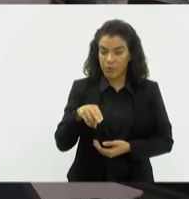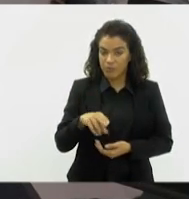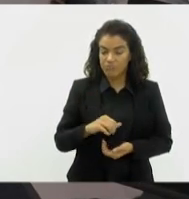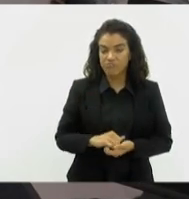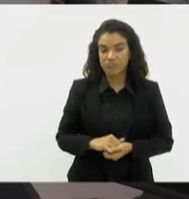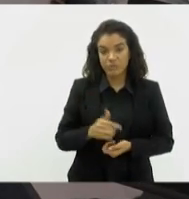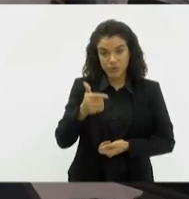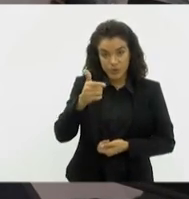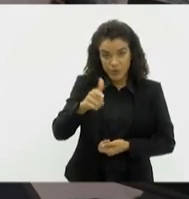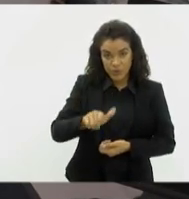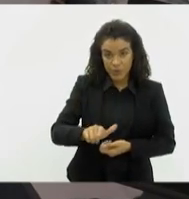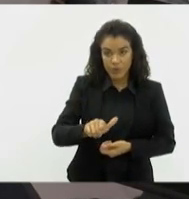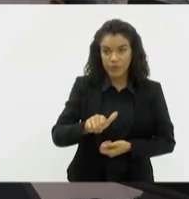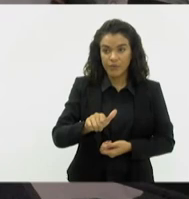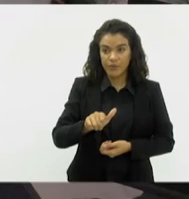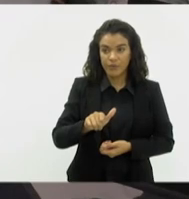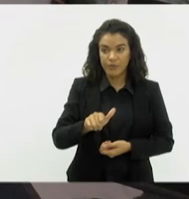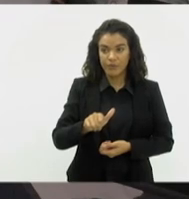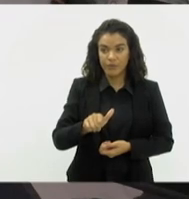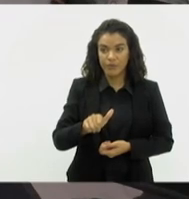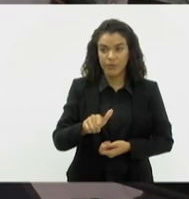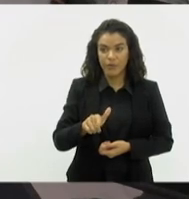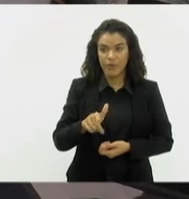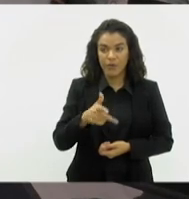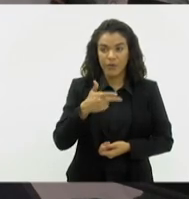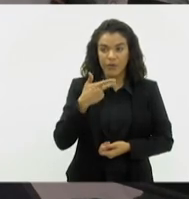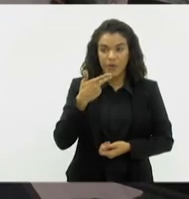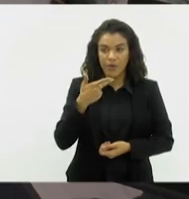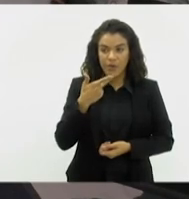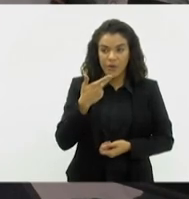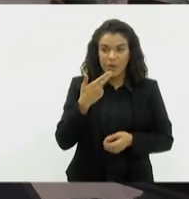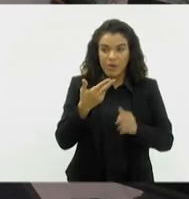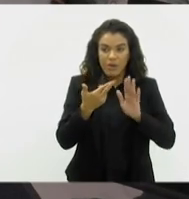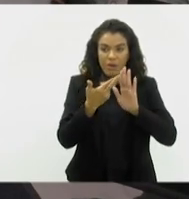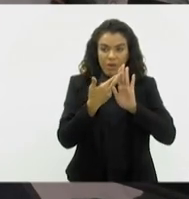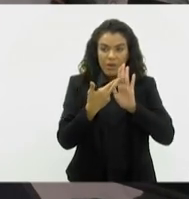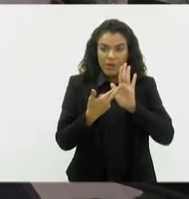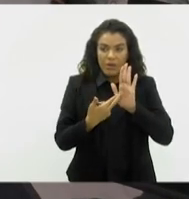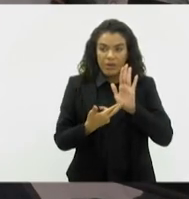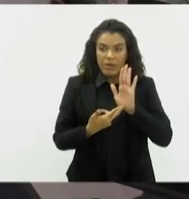mais uma vez vou meter aqui ao que está descrito na norma, tá?